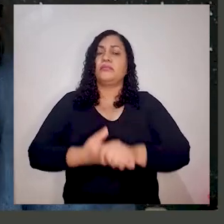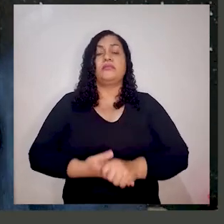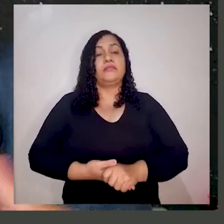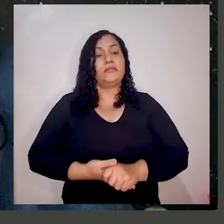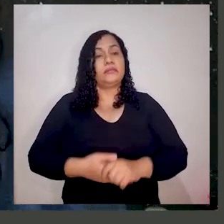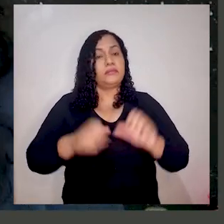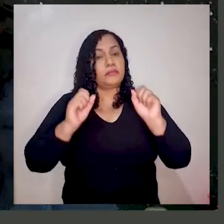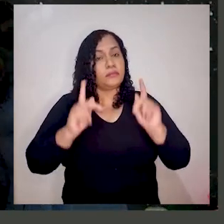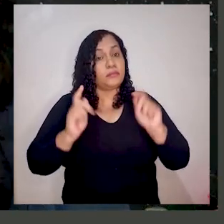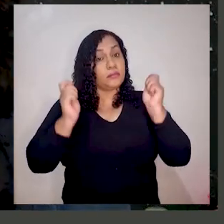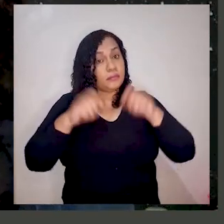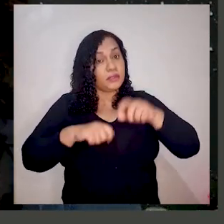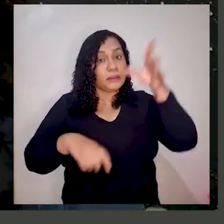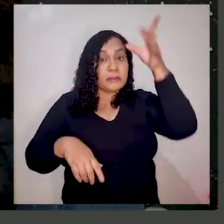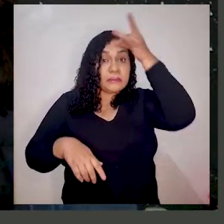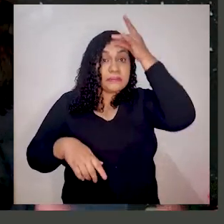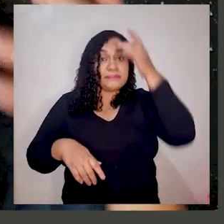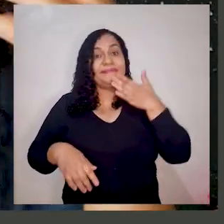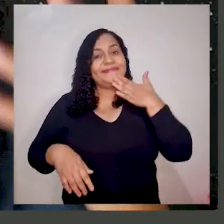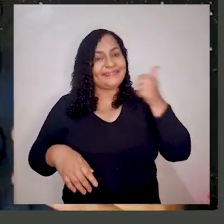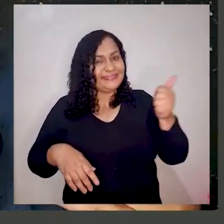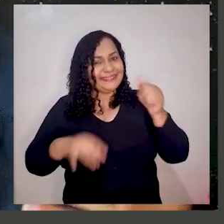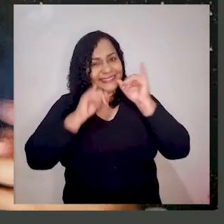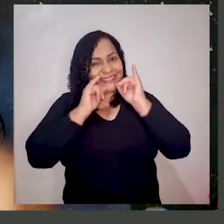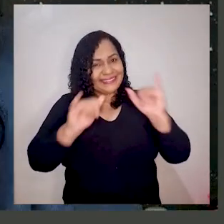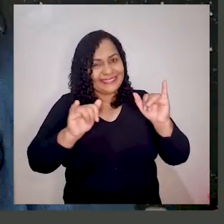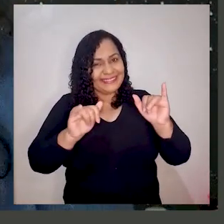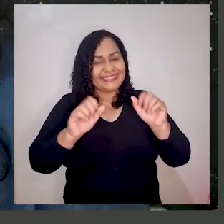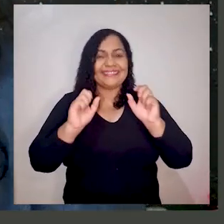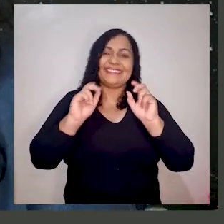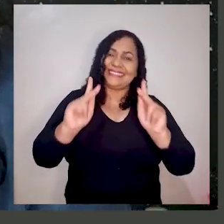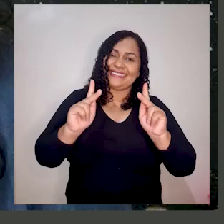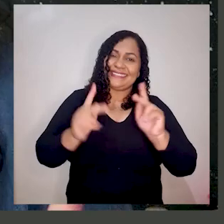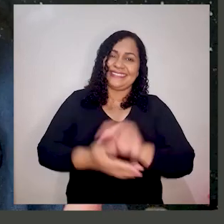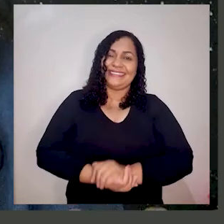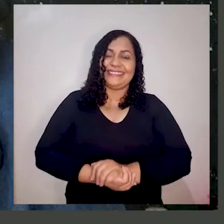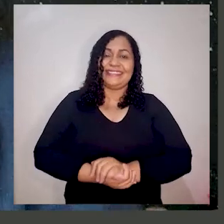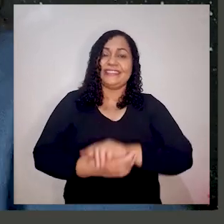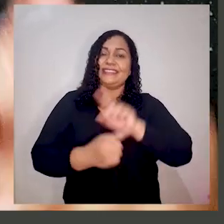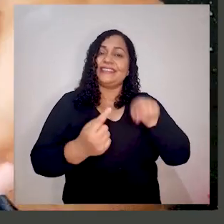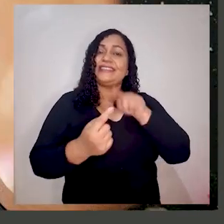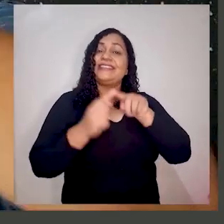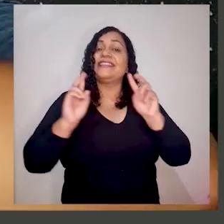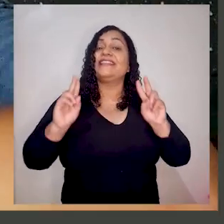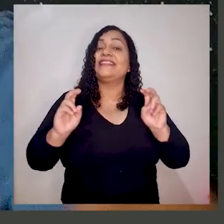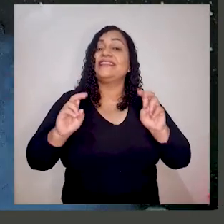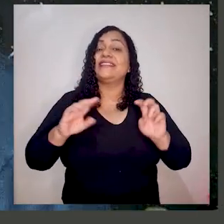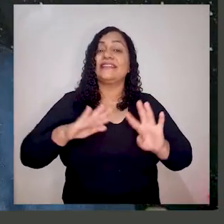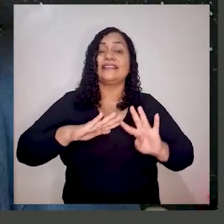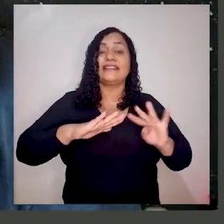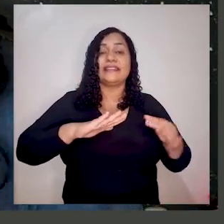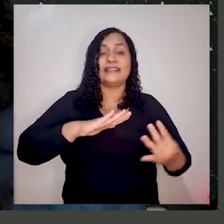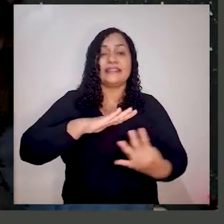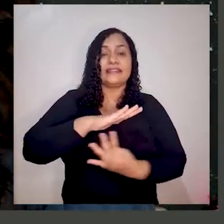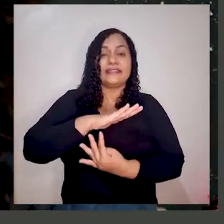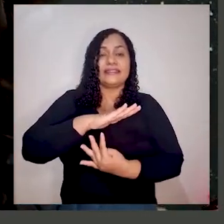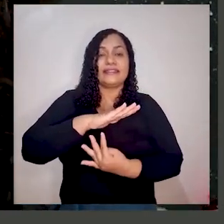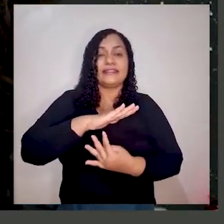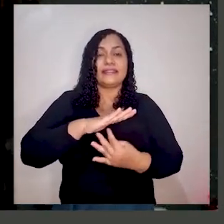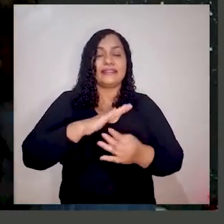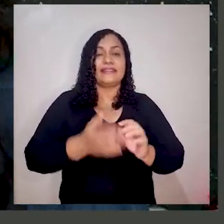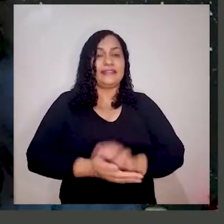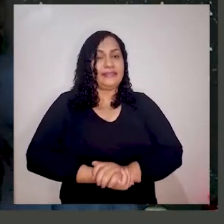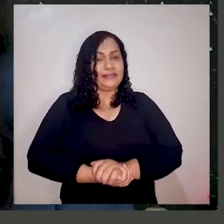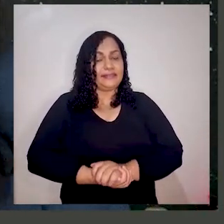desenhe, que você faça seus mapas mentais para poder fixar melhor as informações, beleza? Então a nossa próxima aula é sobre